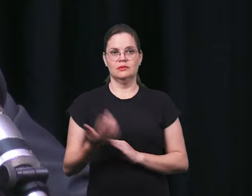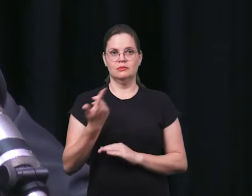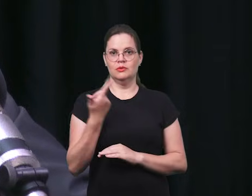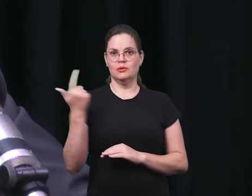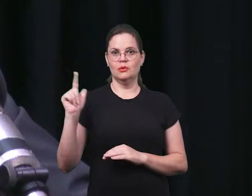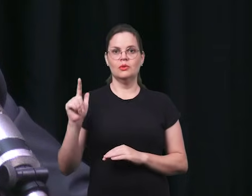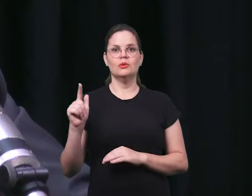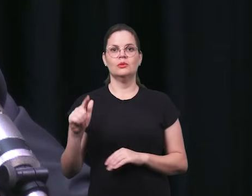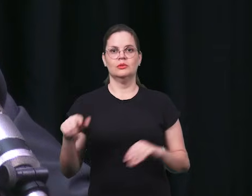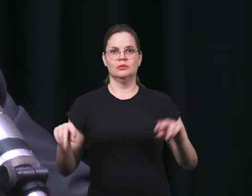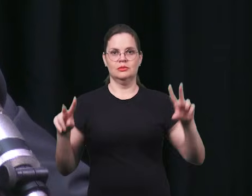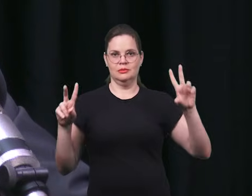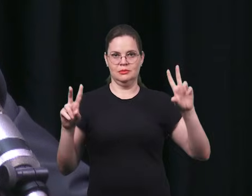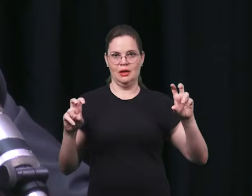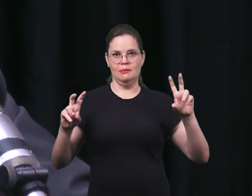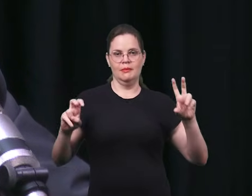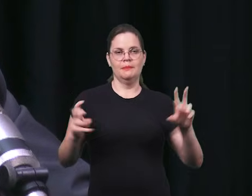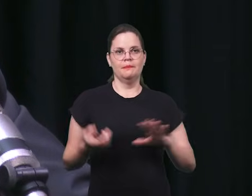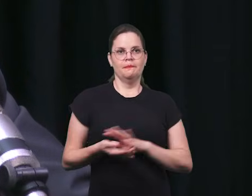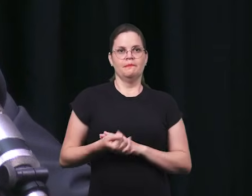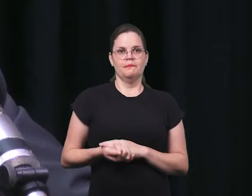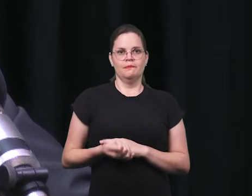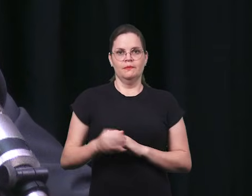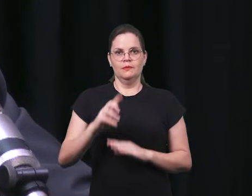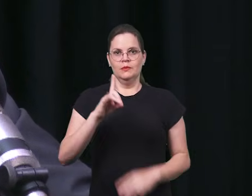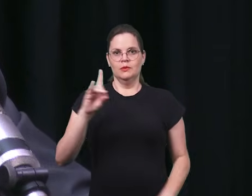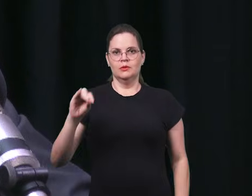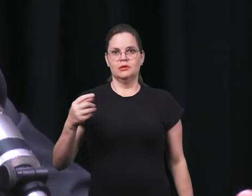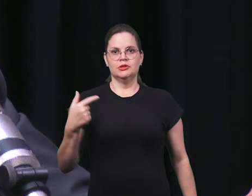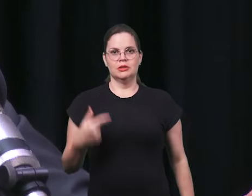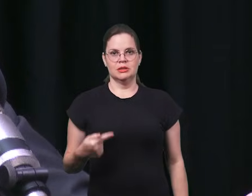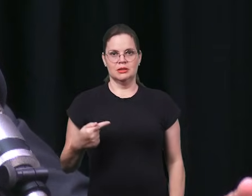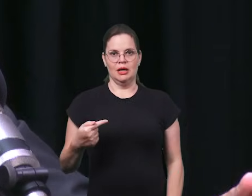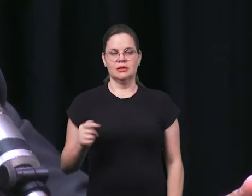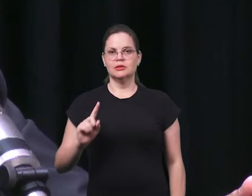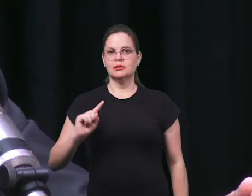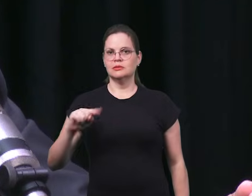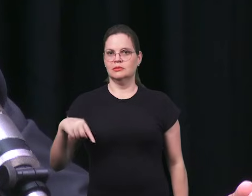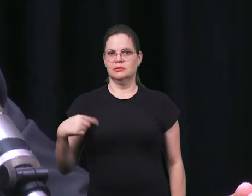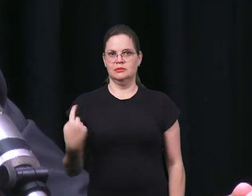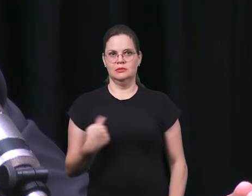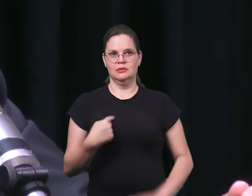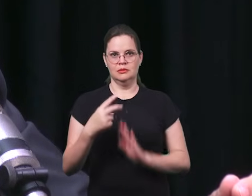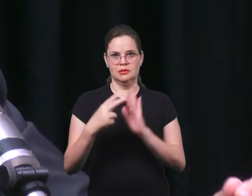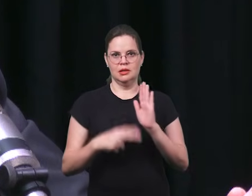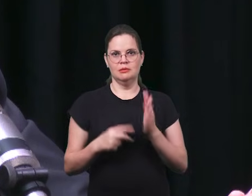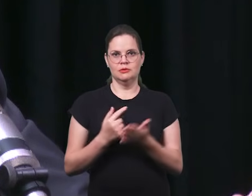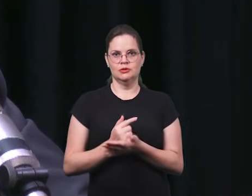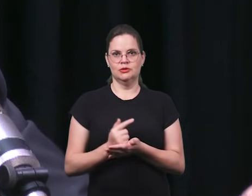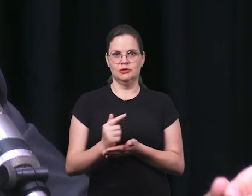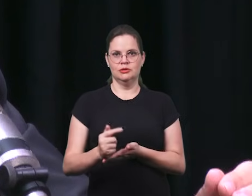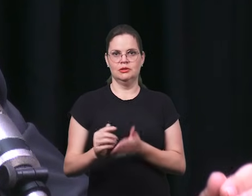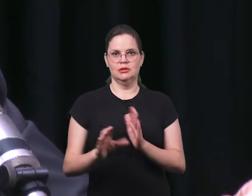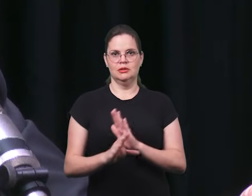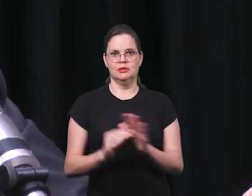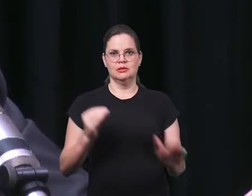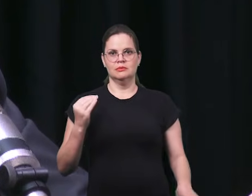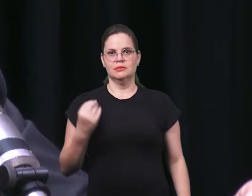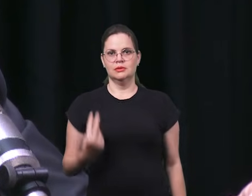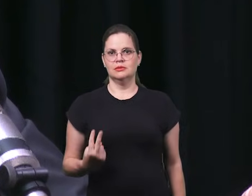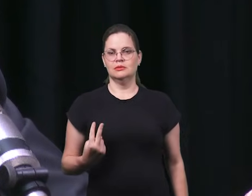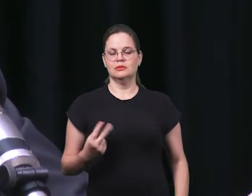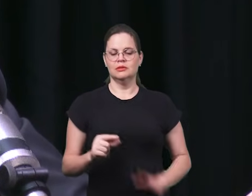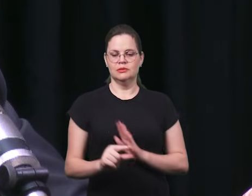agora no dia 7º. E aqui quando nós lemos Gênesis capítulo